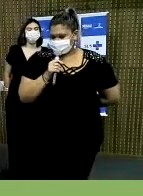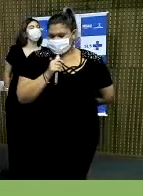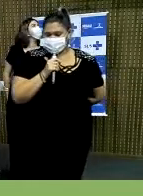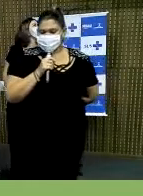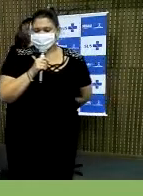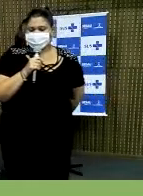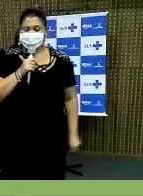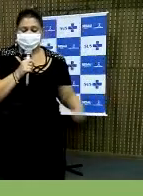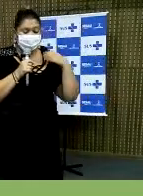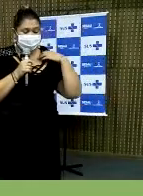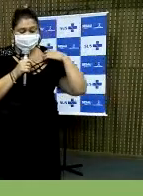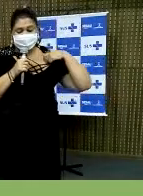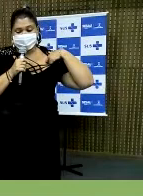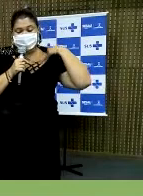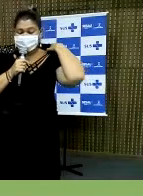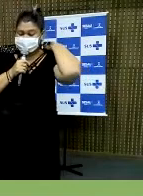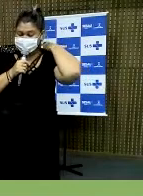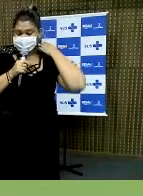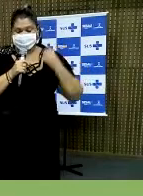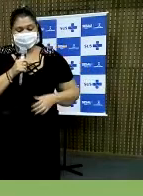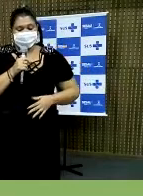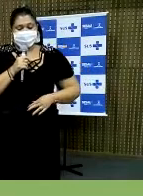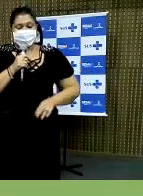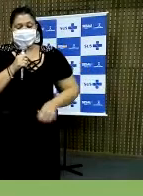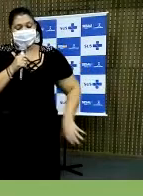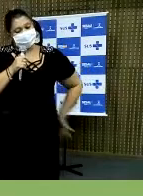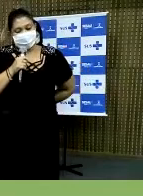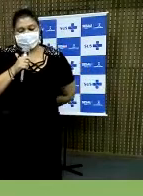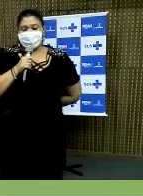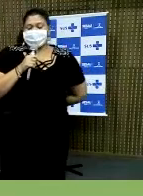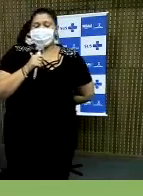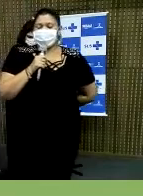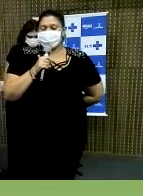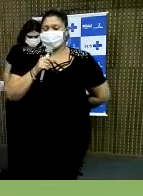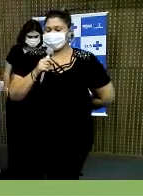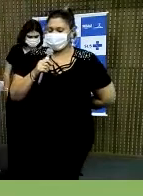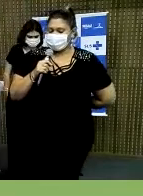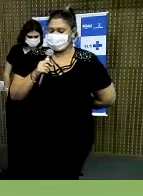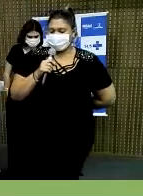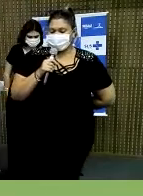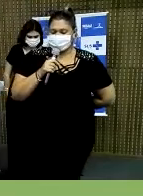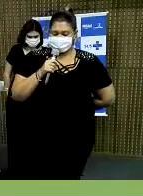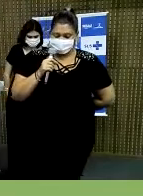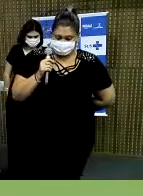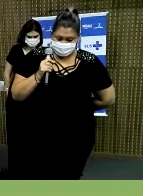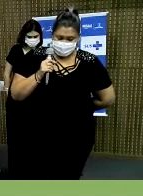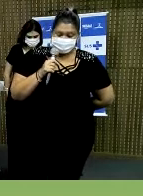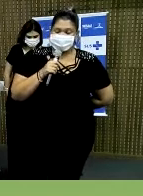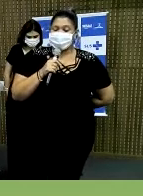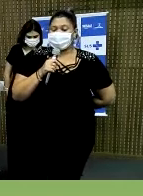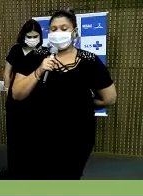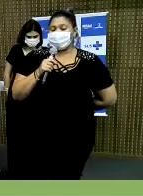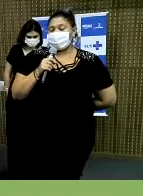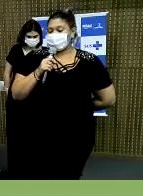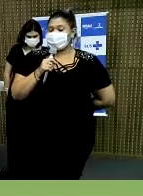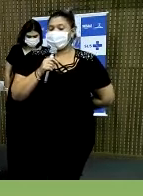Atendimento em domicílio. Bom, esse ano, até a gente discutiu sobre isso, tivemos